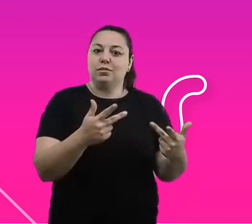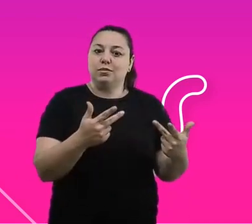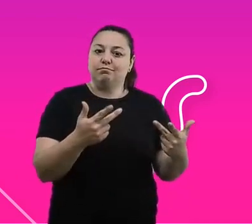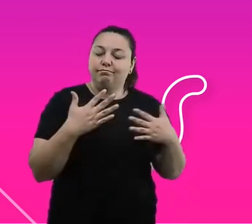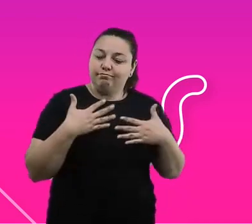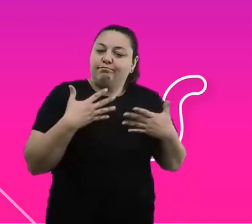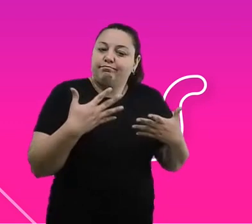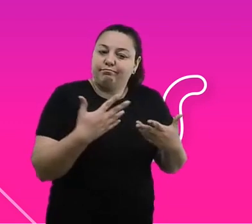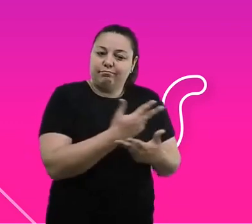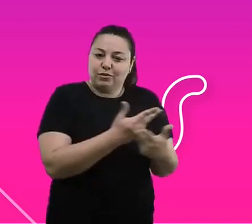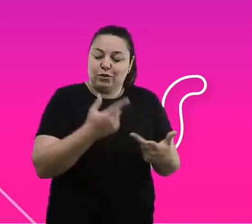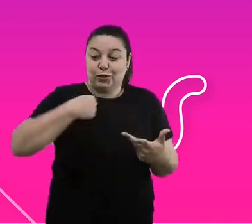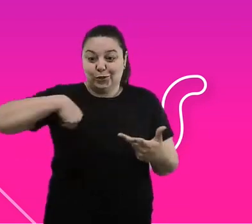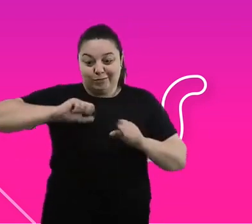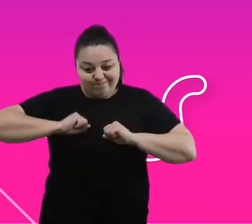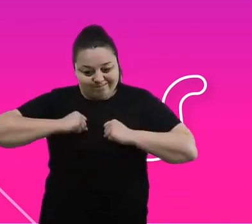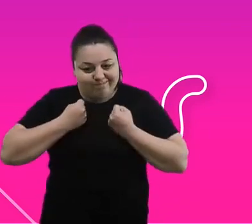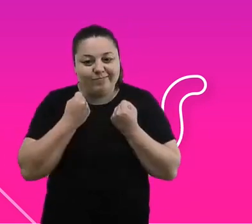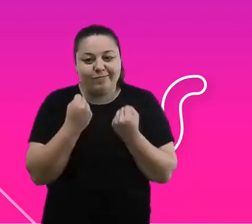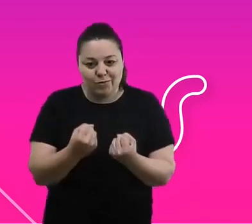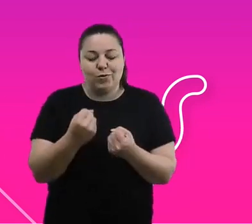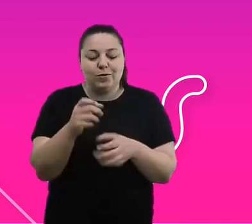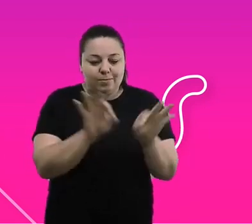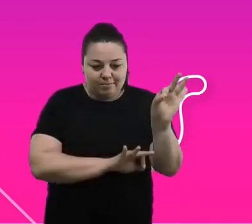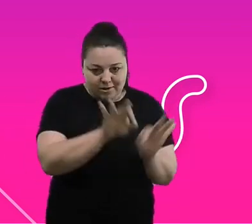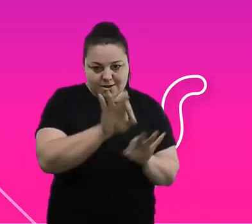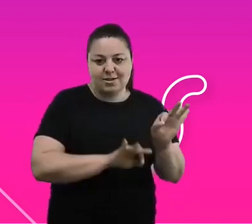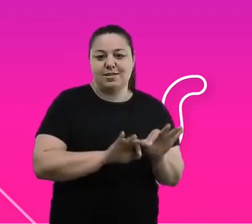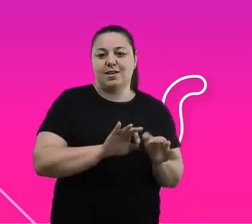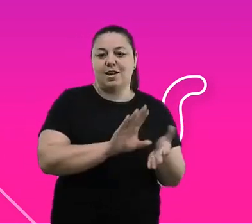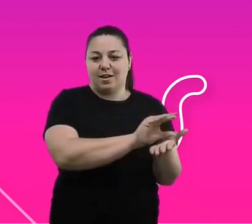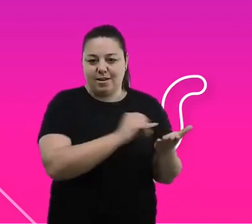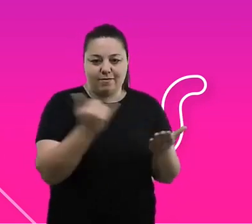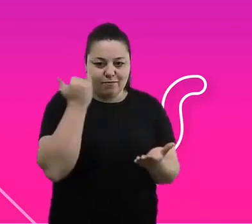pandemia, monitorar esse abastecimento, e o porquê disso está no nosso